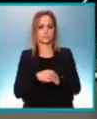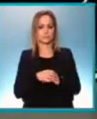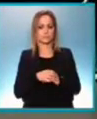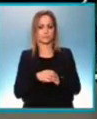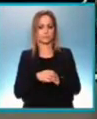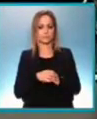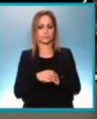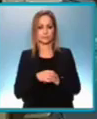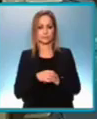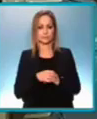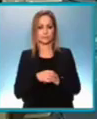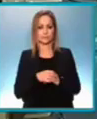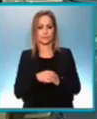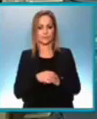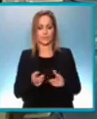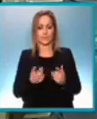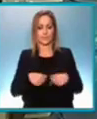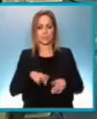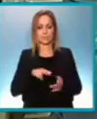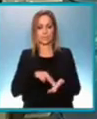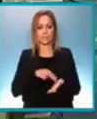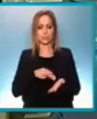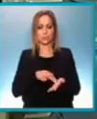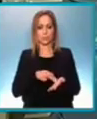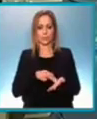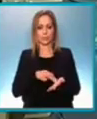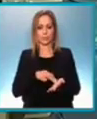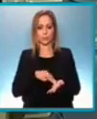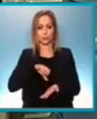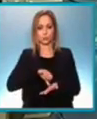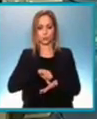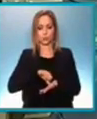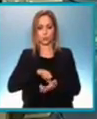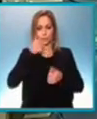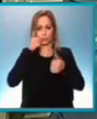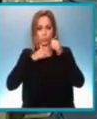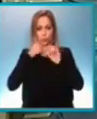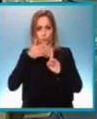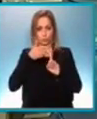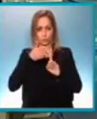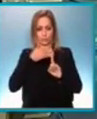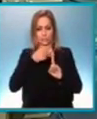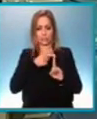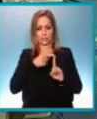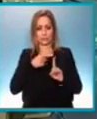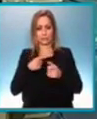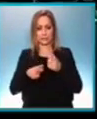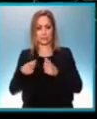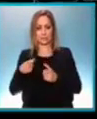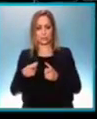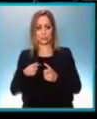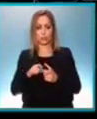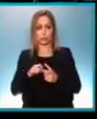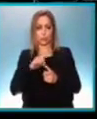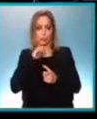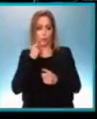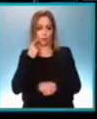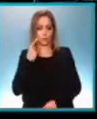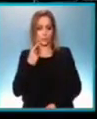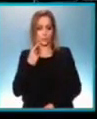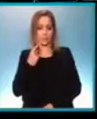Bom, basicamente a sala de espera é a sala de espera de um centro clínico. E é exatamente isso que o espectador pode esperar, é a sala de espera